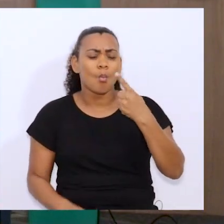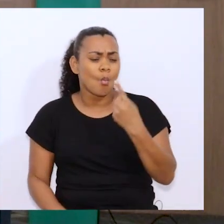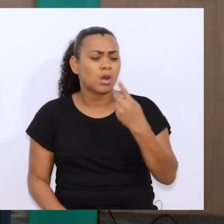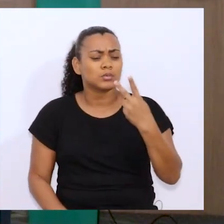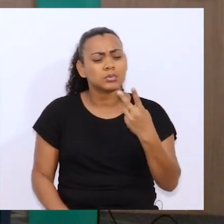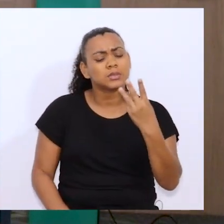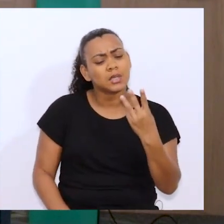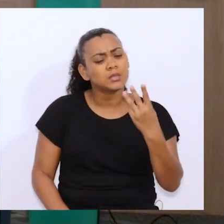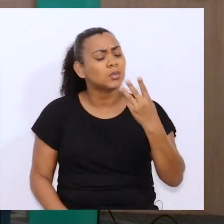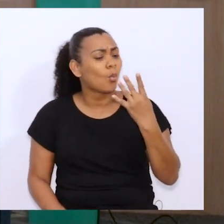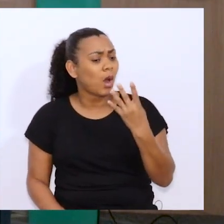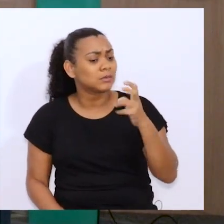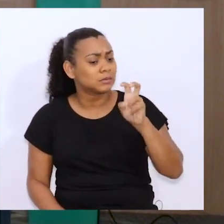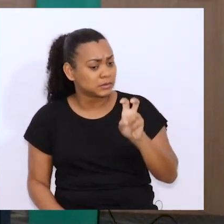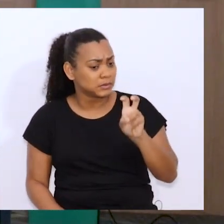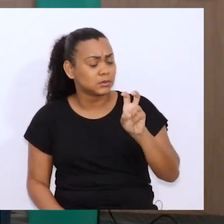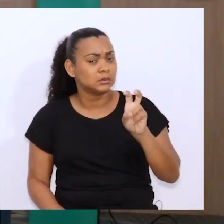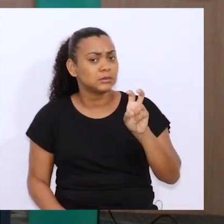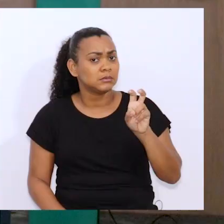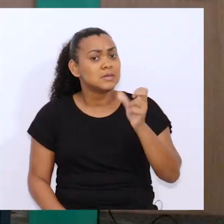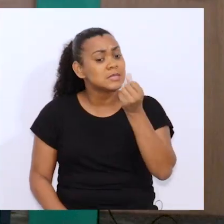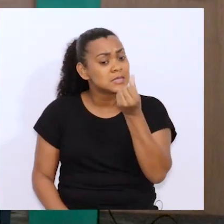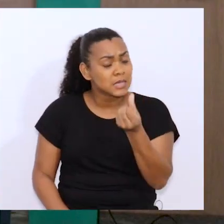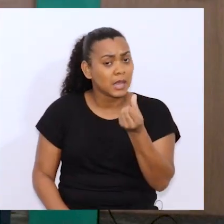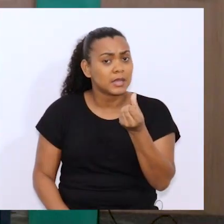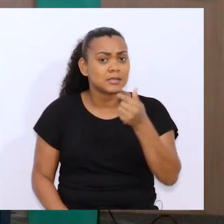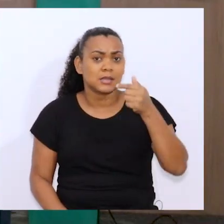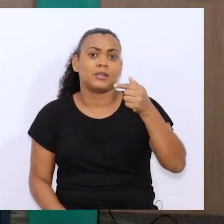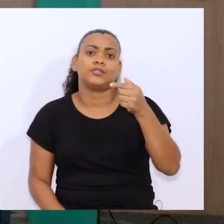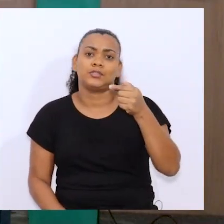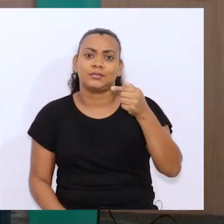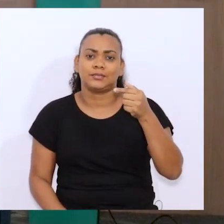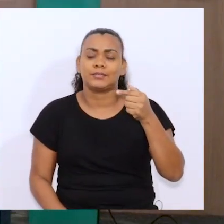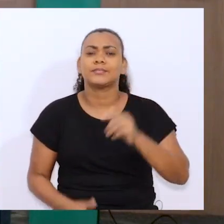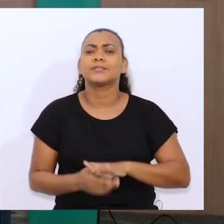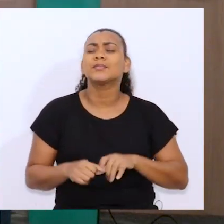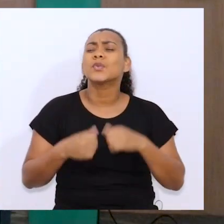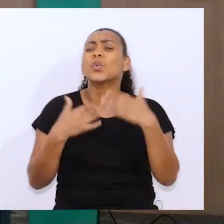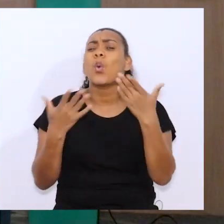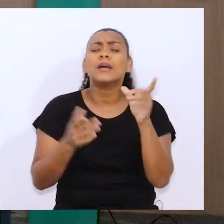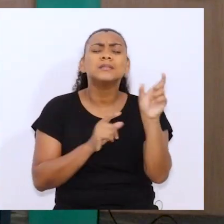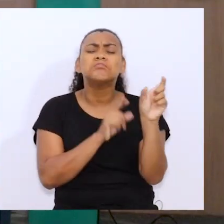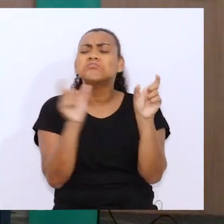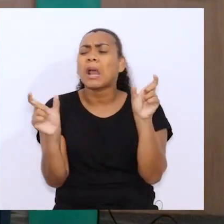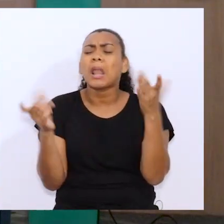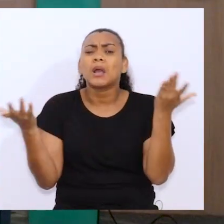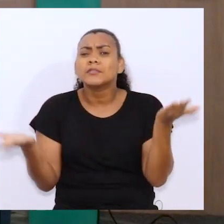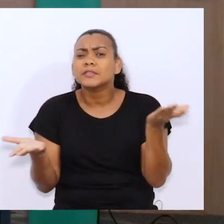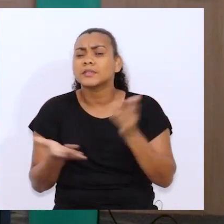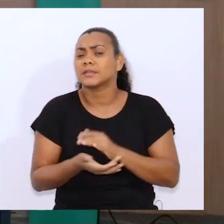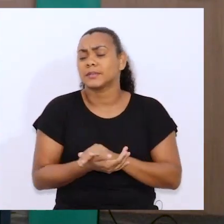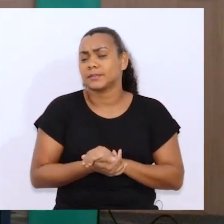2, 3, 4, 5, 6, 7. Quais são essas